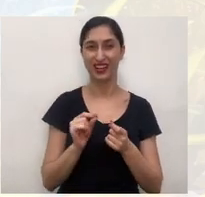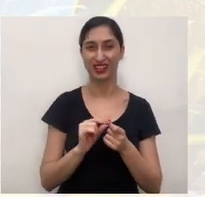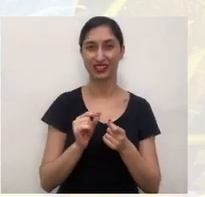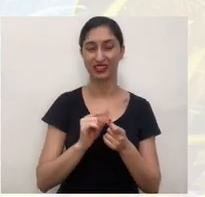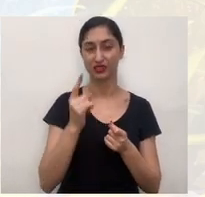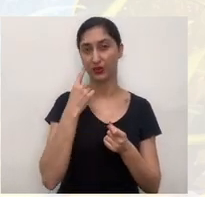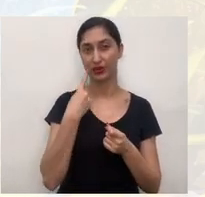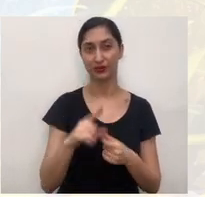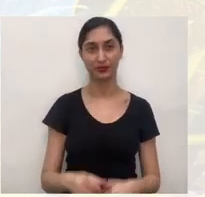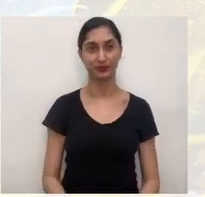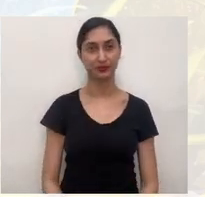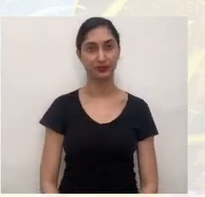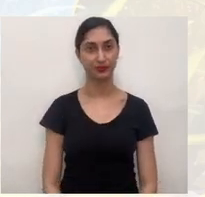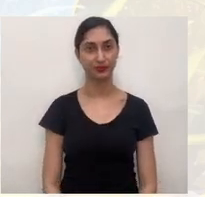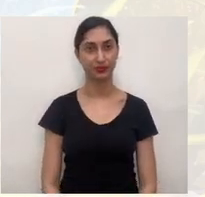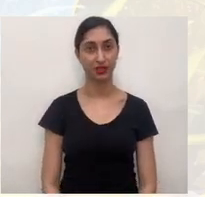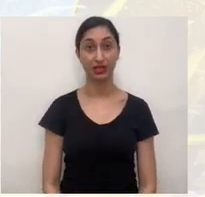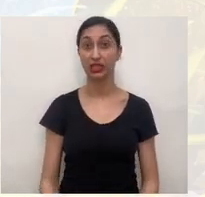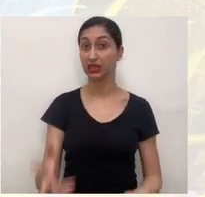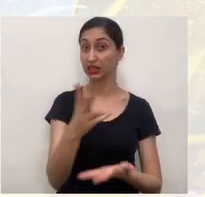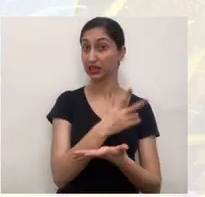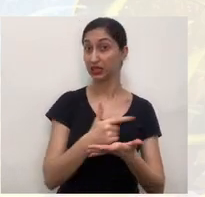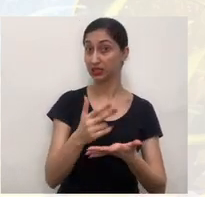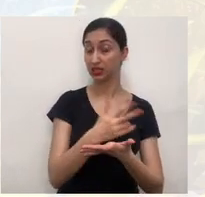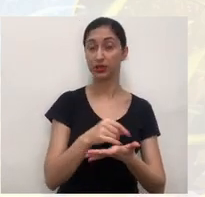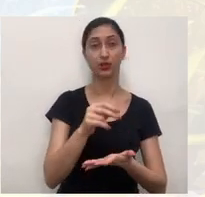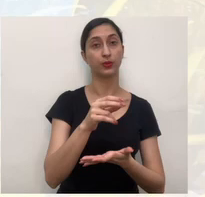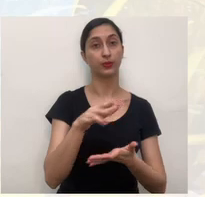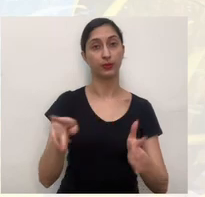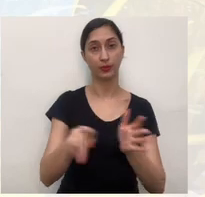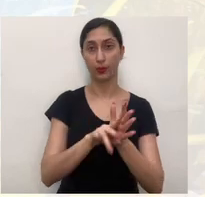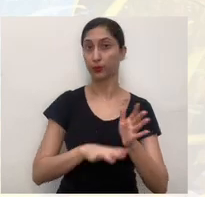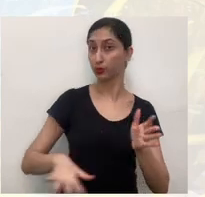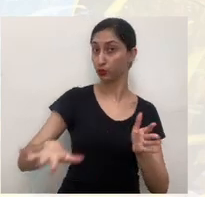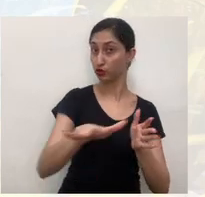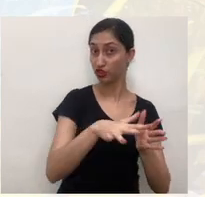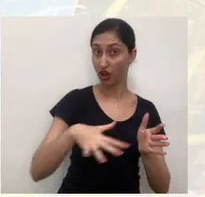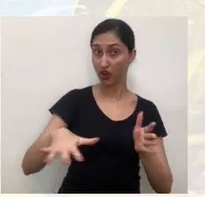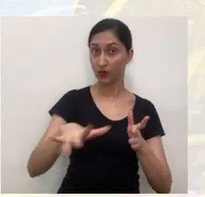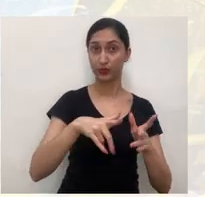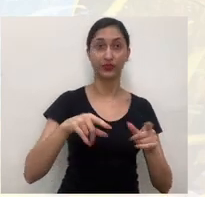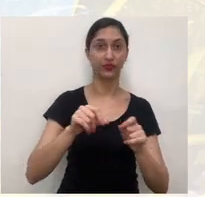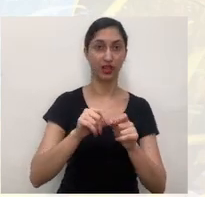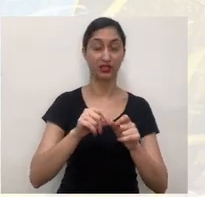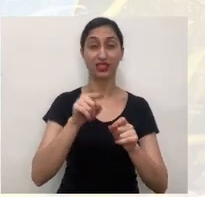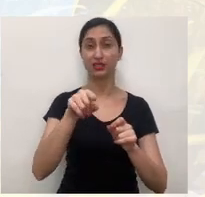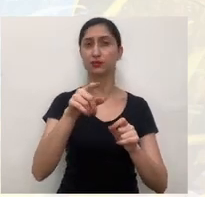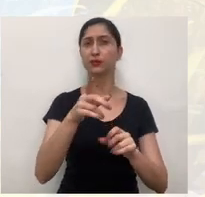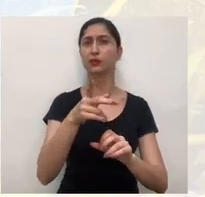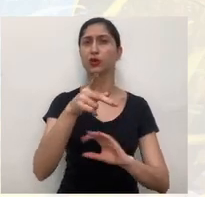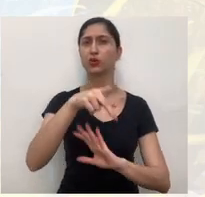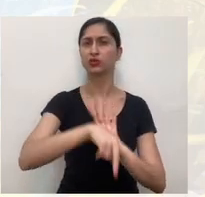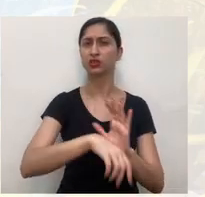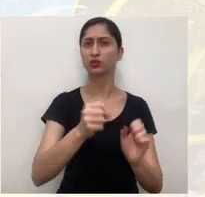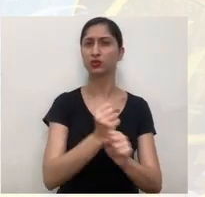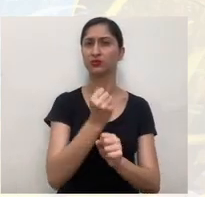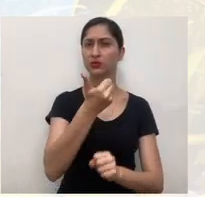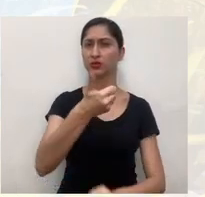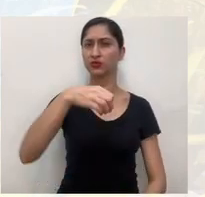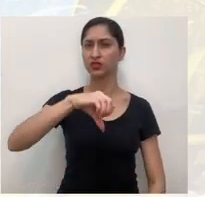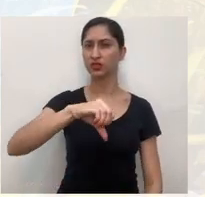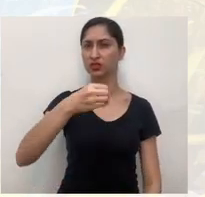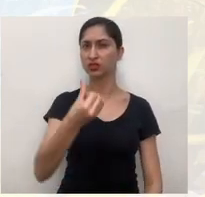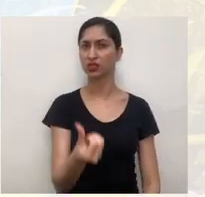nesse caso, com desenho de pisos. Isso ele tinha experimentado, esse é um projeto de 65, mas ele